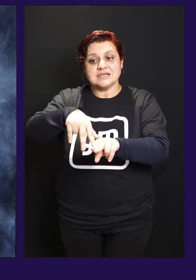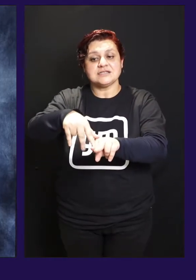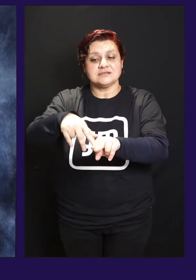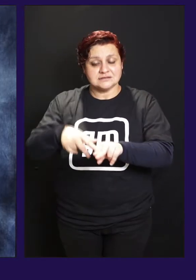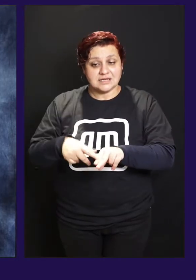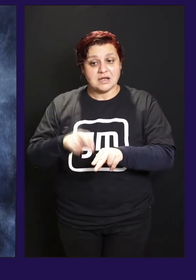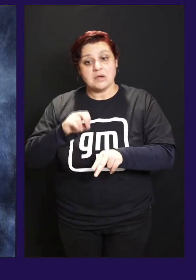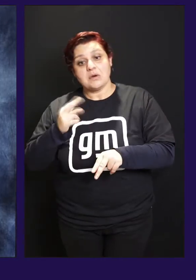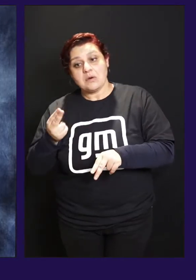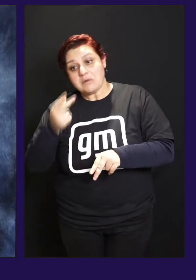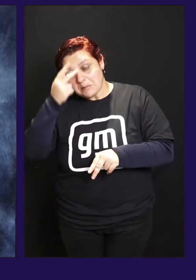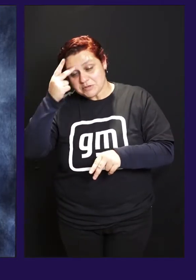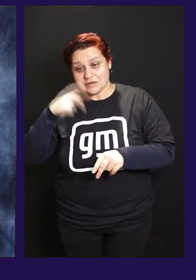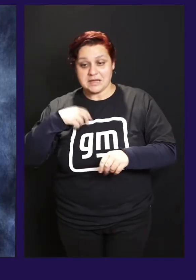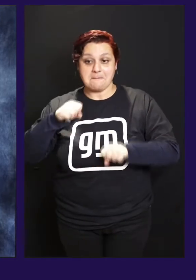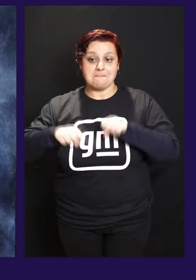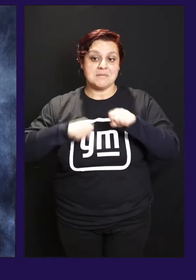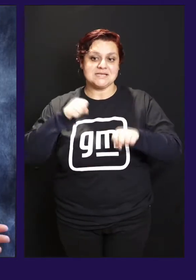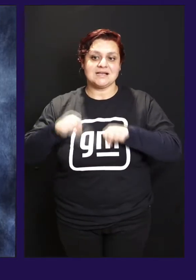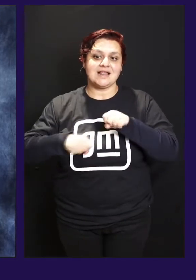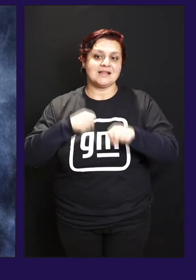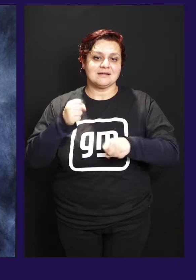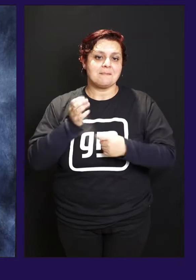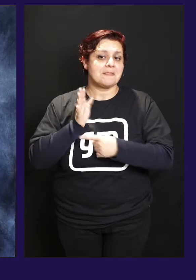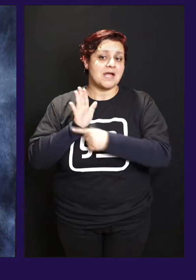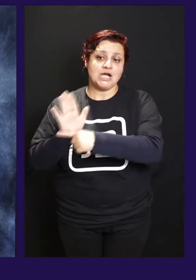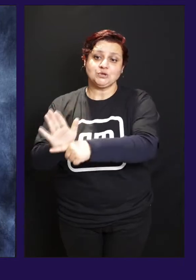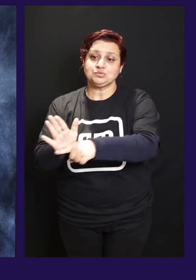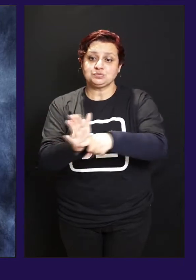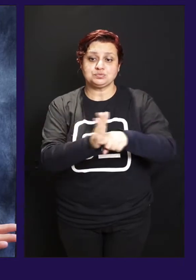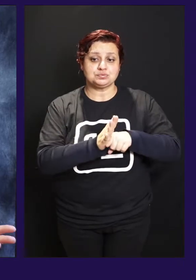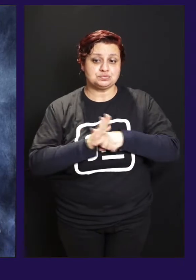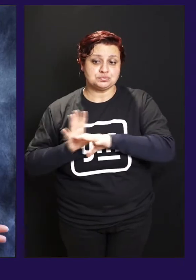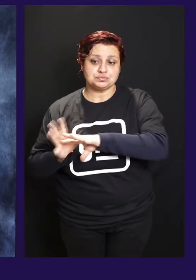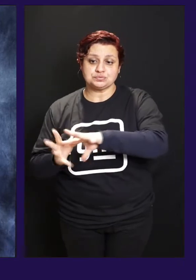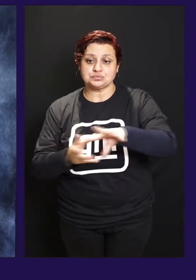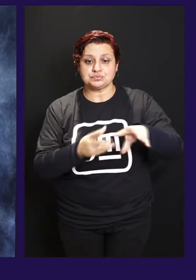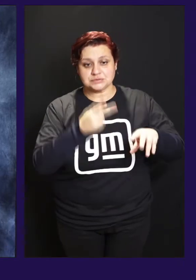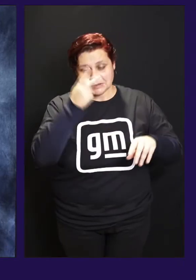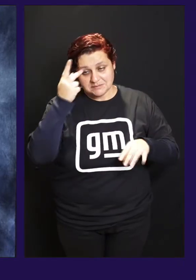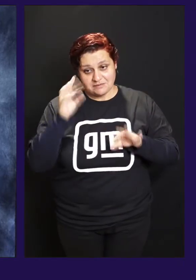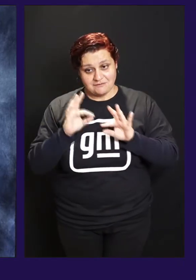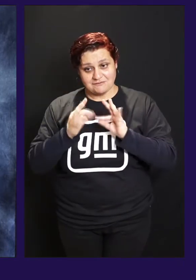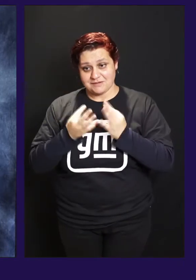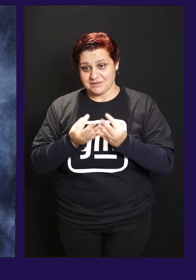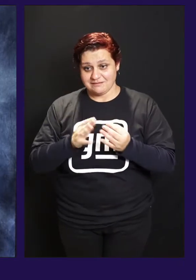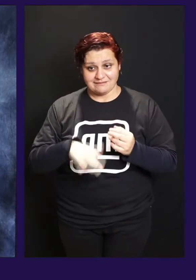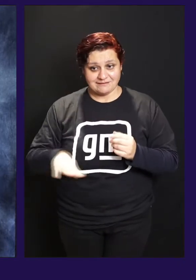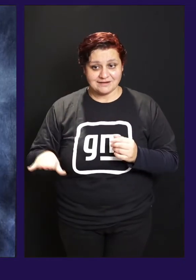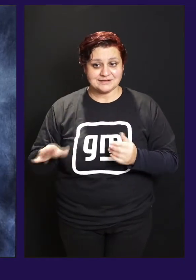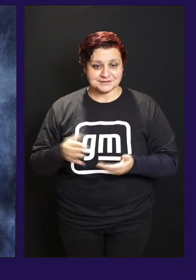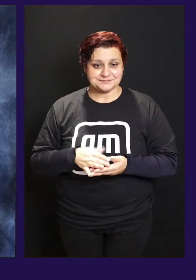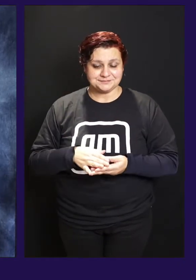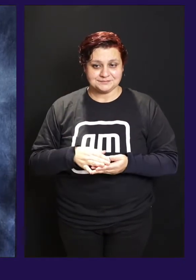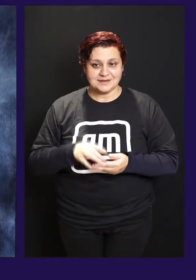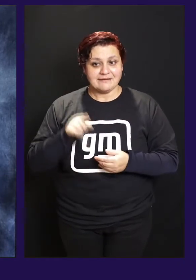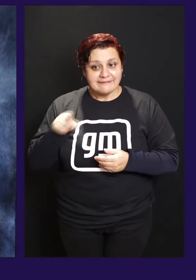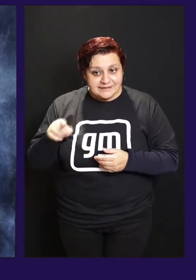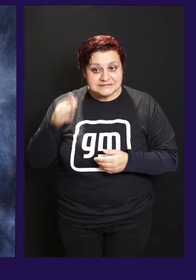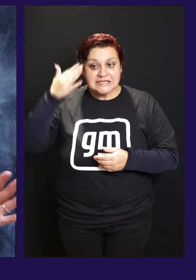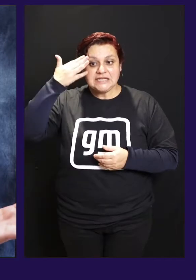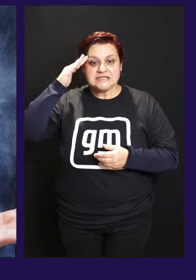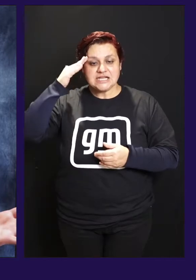nós temos habilidades. Todos nós temos alguma dificuldade com interação com o ambiente. Eu falo 2